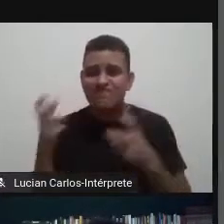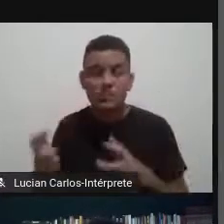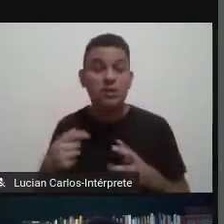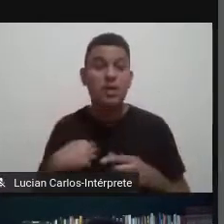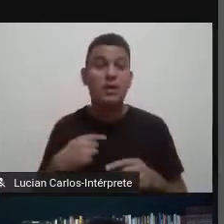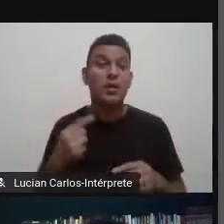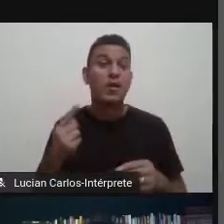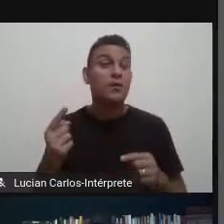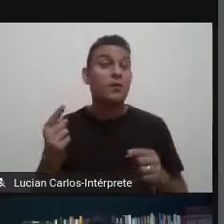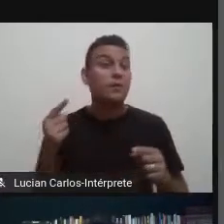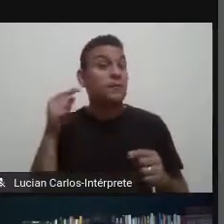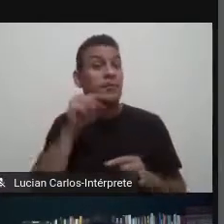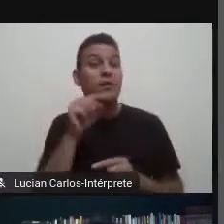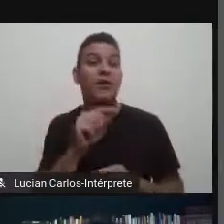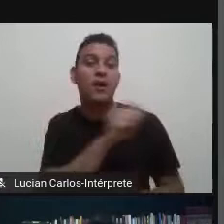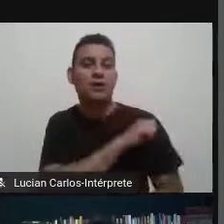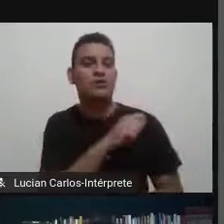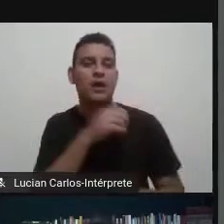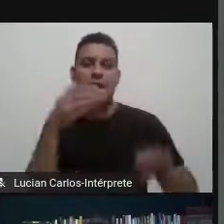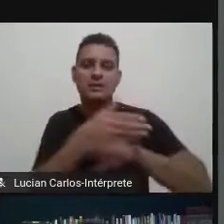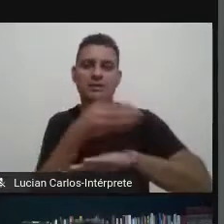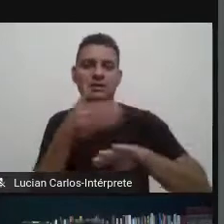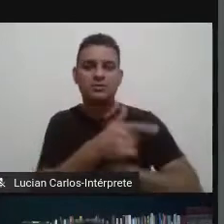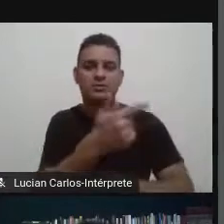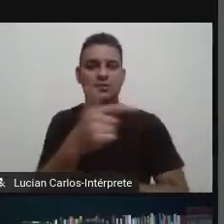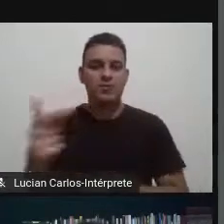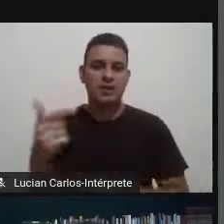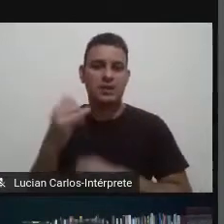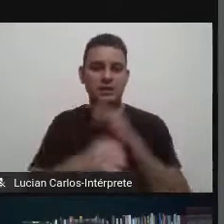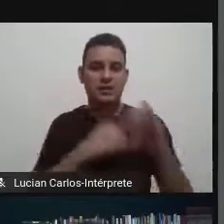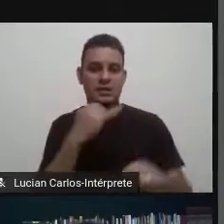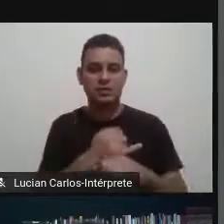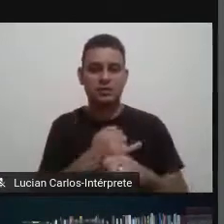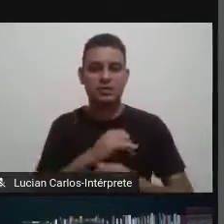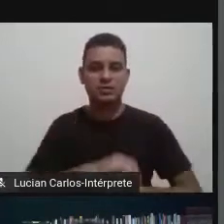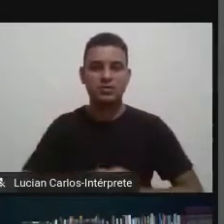principalmente para aqueles alunos que não têm acesso à internet, que moram em áreas